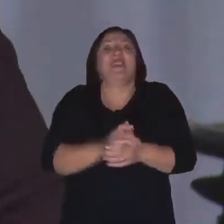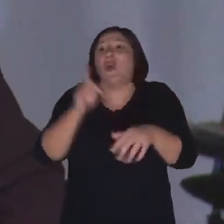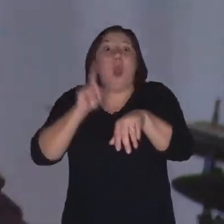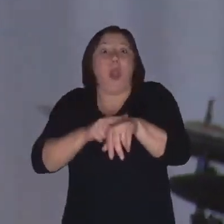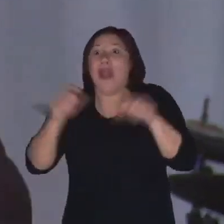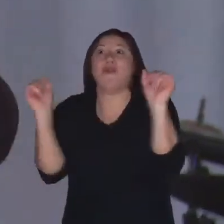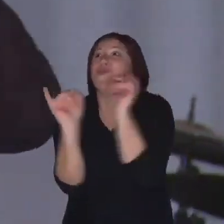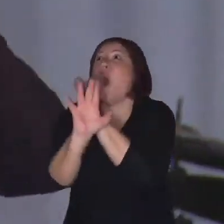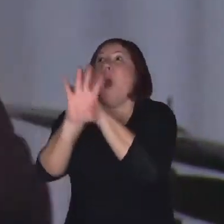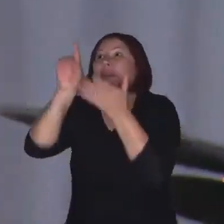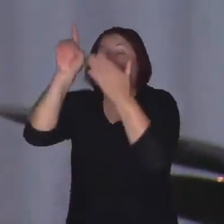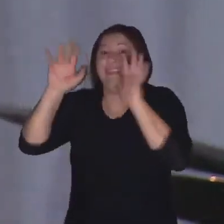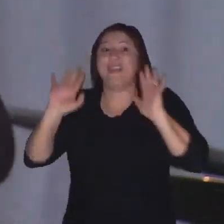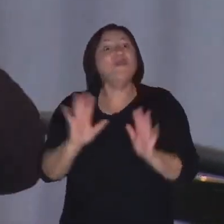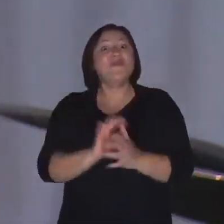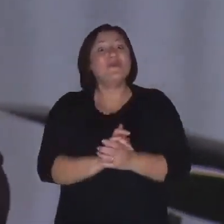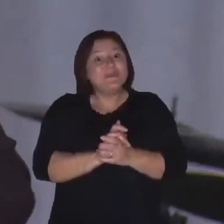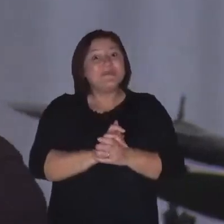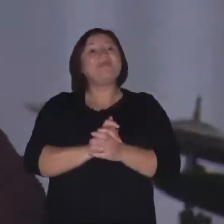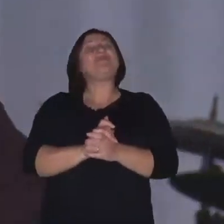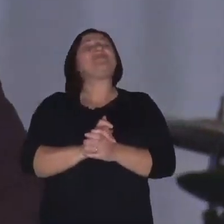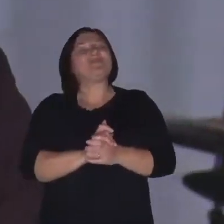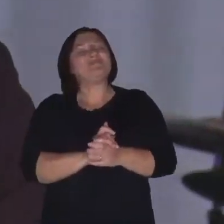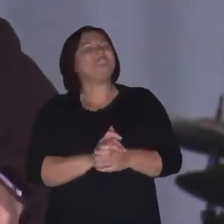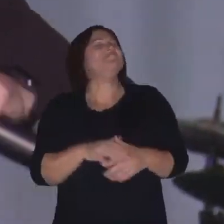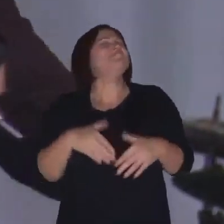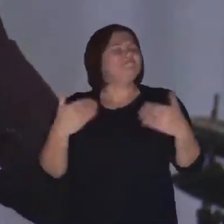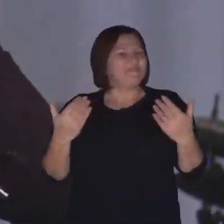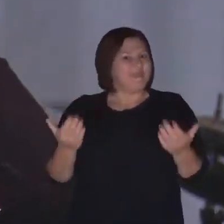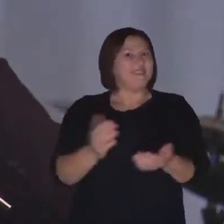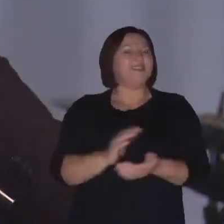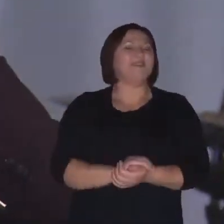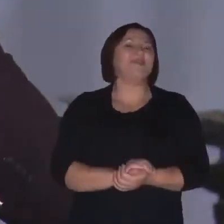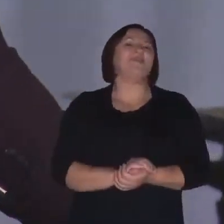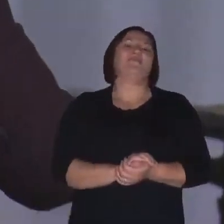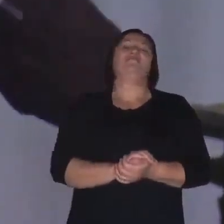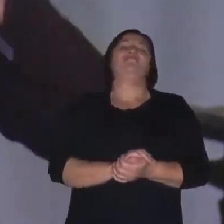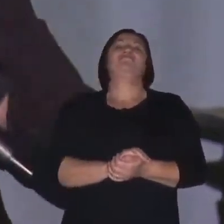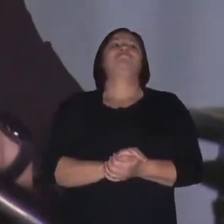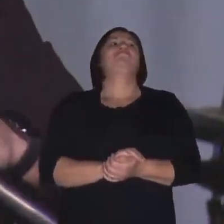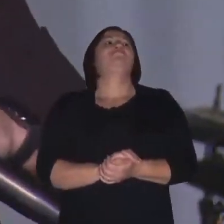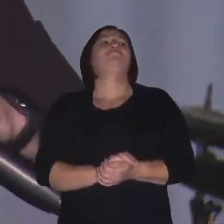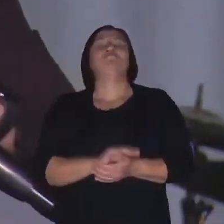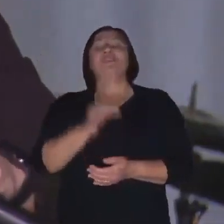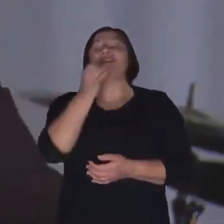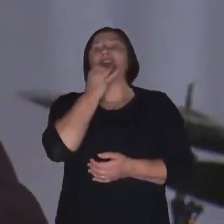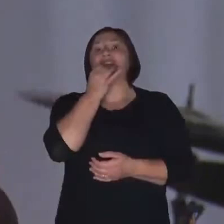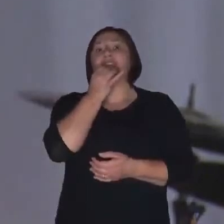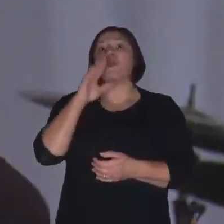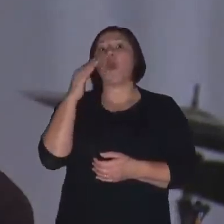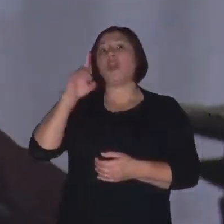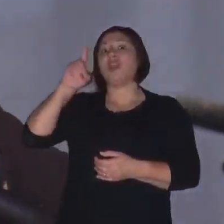Ei, quando Deus está dizendo, eu sei, a gente não precisa ser filósofo, para saber que ele